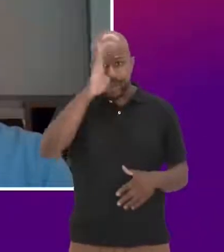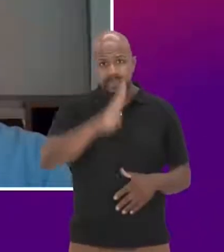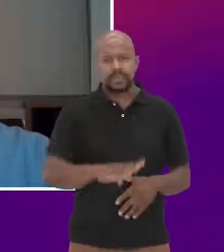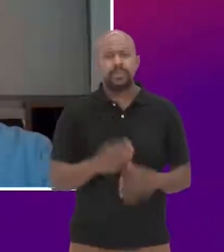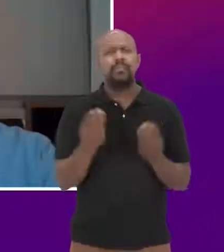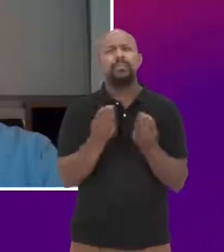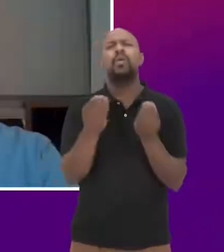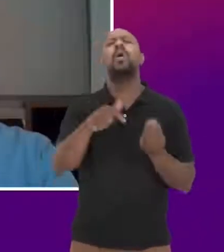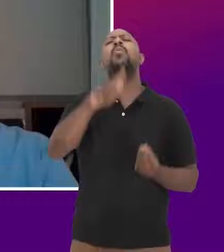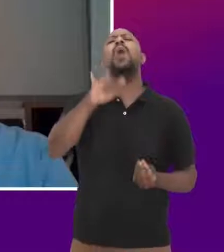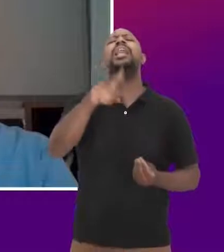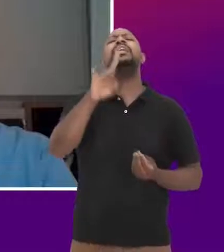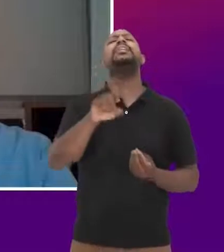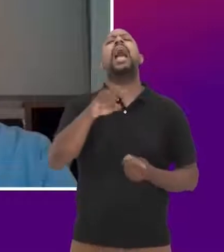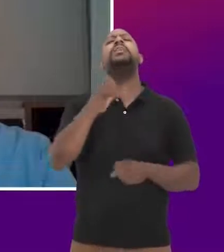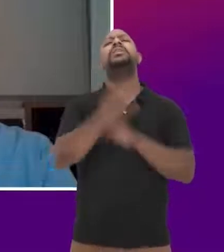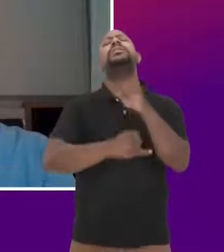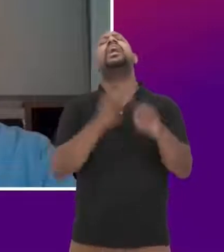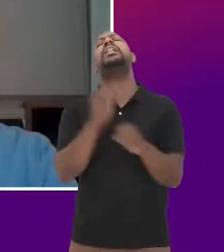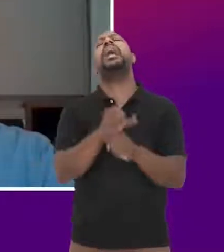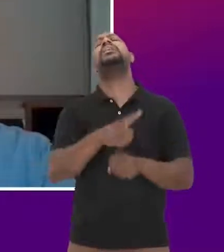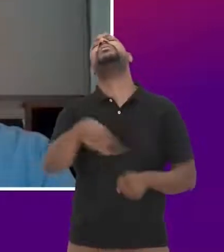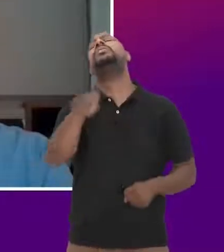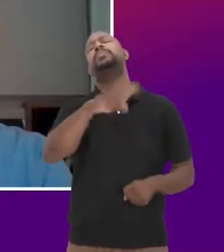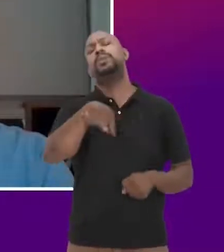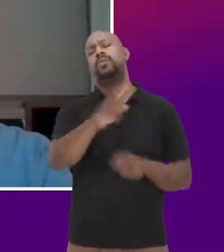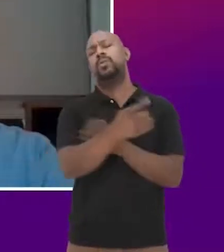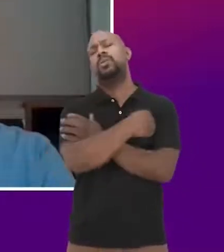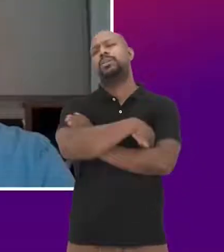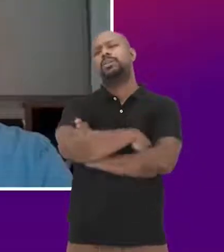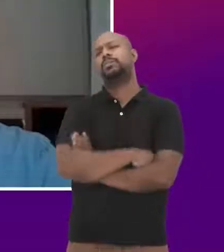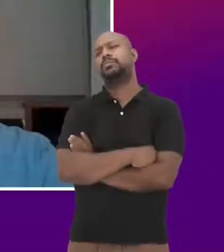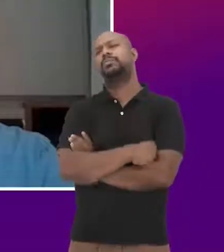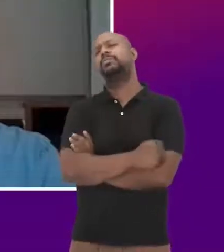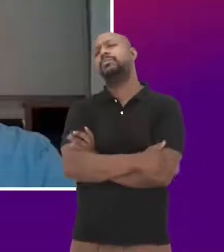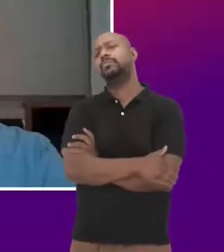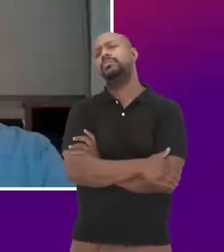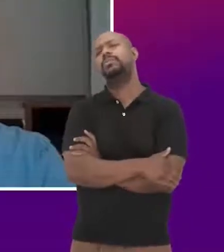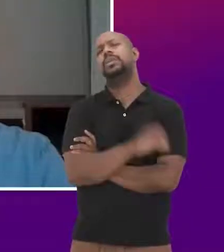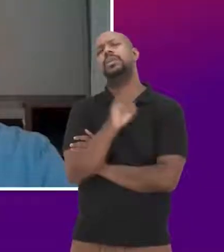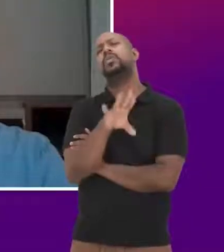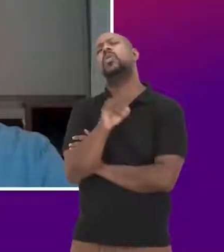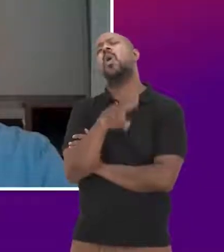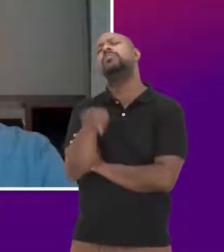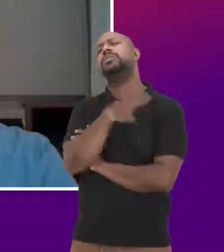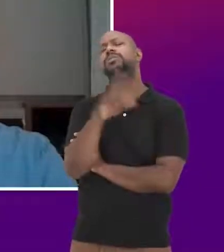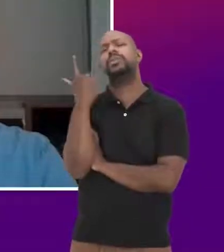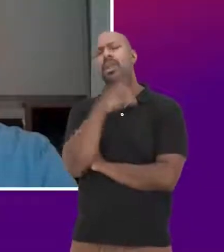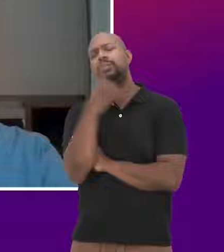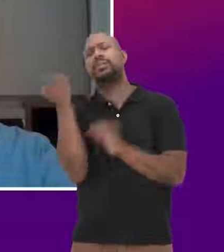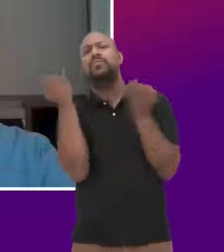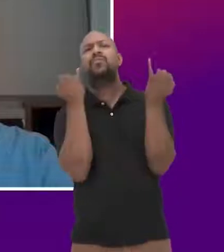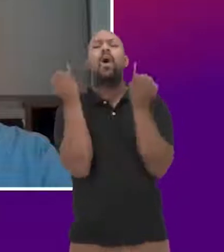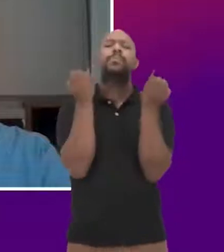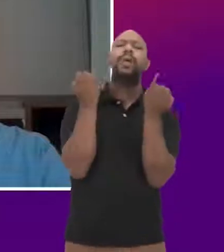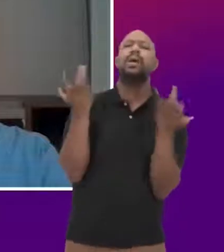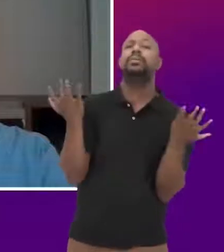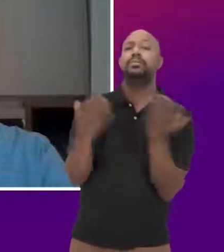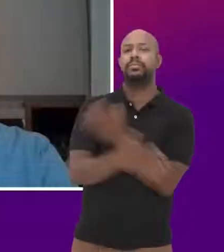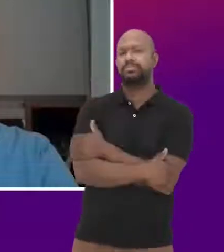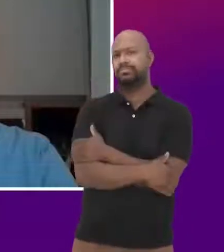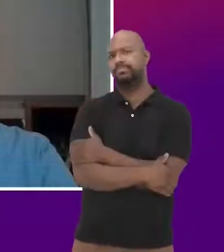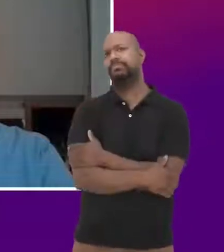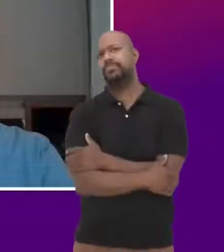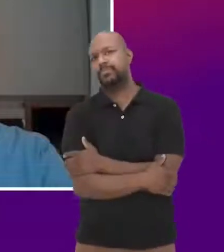é a qualidade de rede de internet dessas pessoas? Como essas pessoas estão se formando? E aí ele lembrou